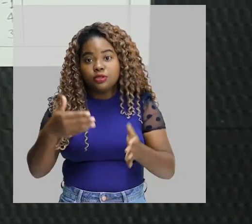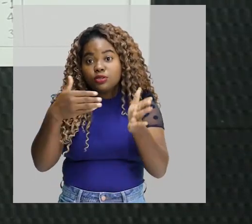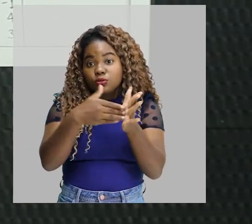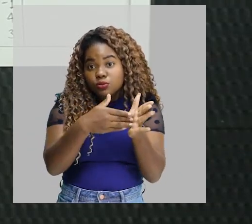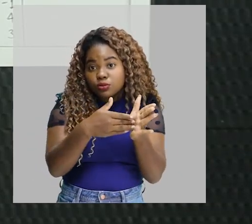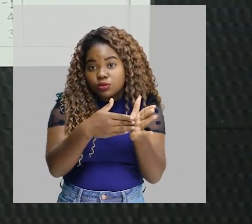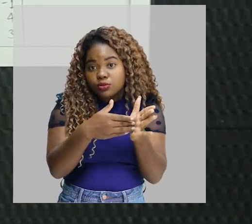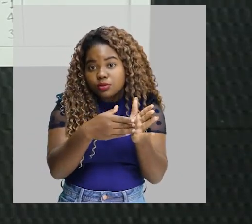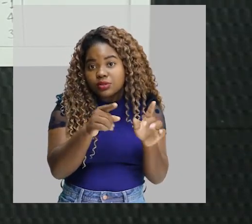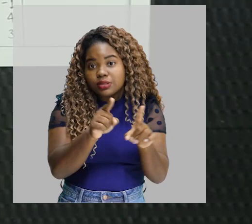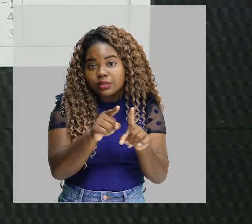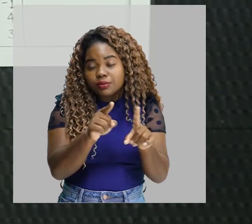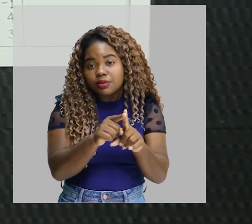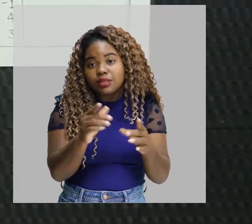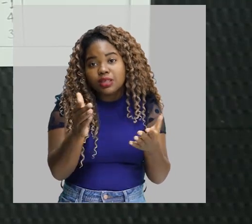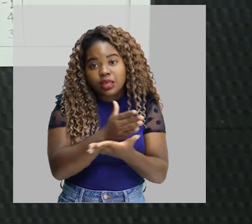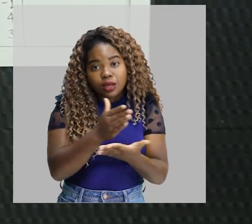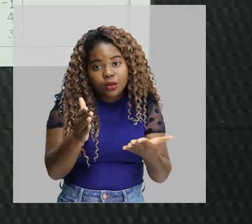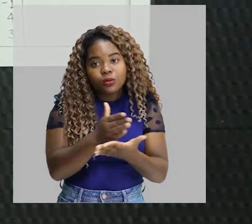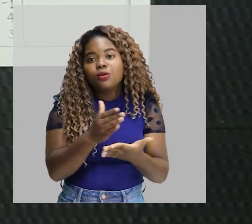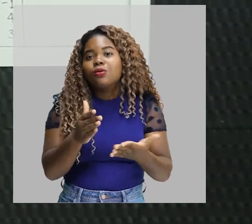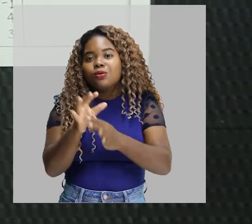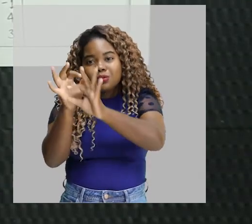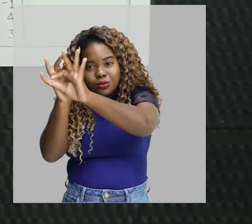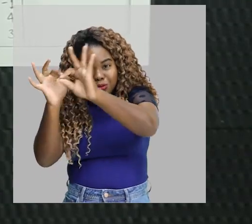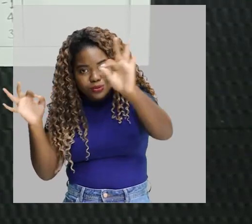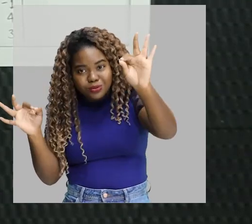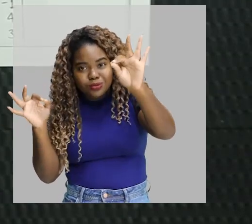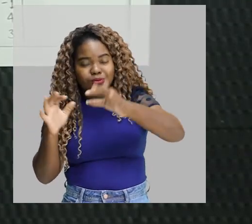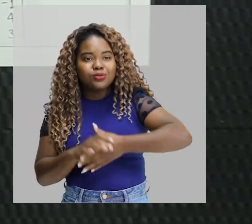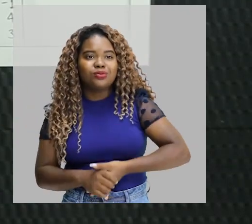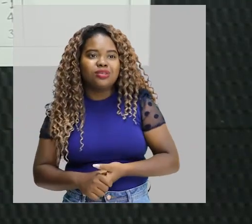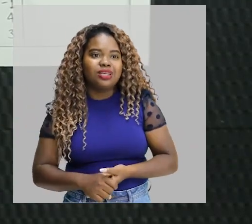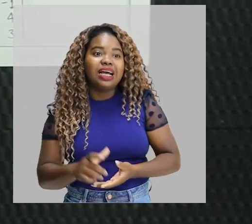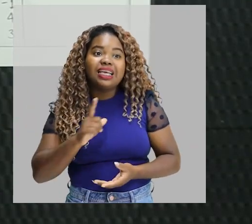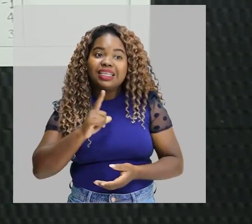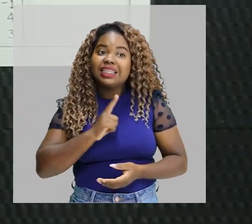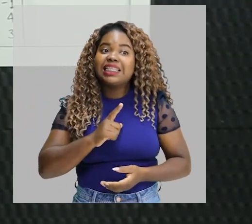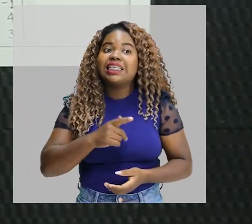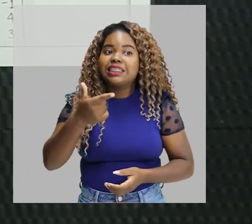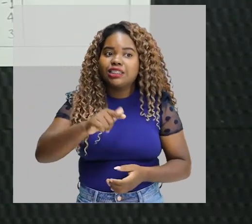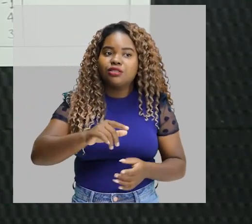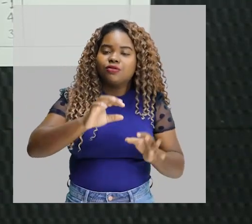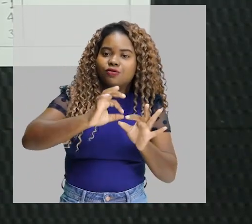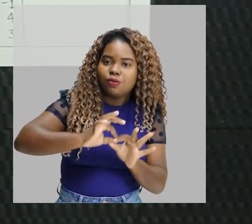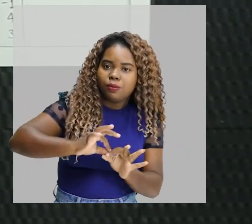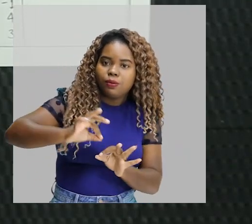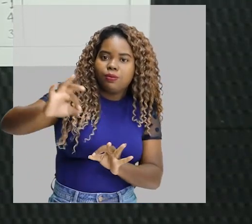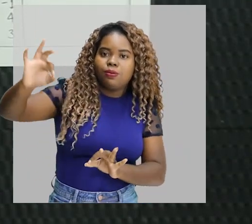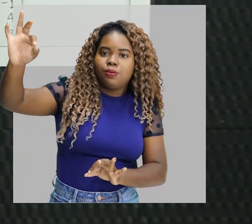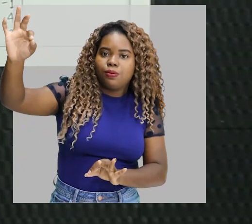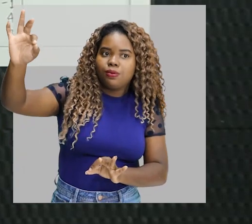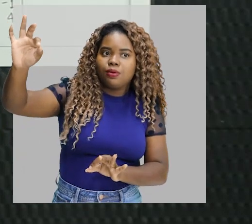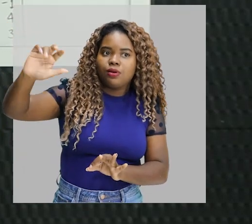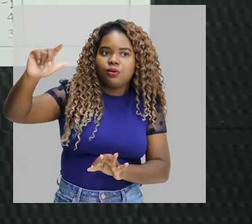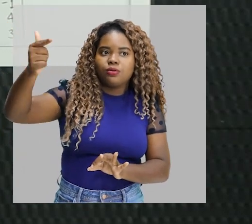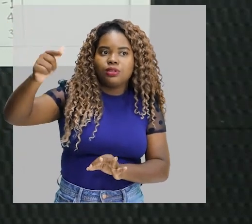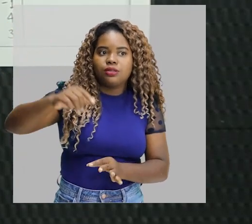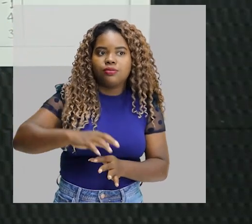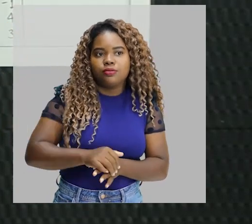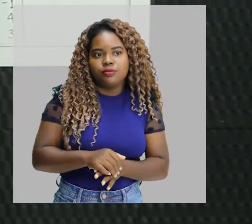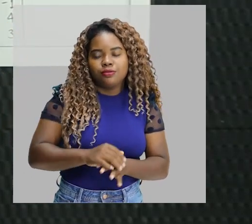você tem algumas diagonais Então você forma aqui uma diagonal aqui outra